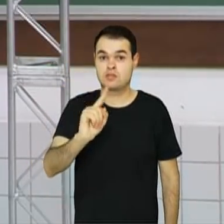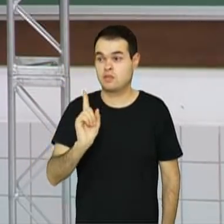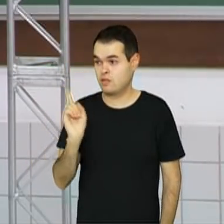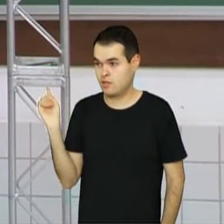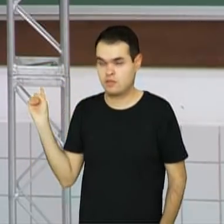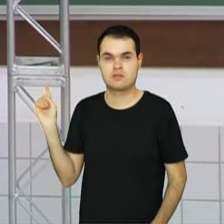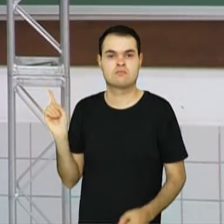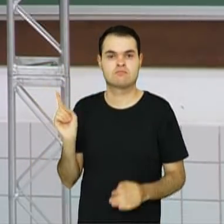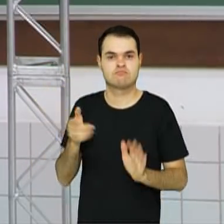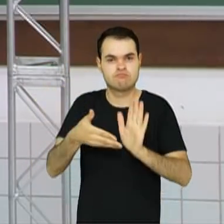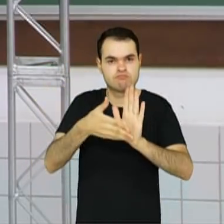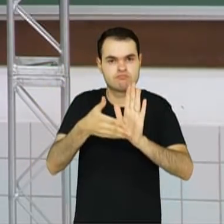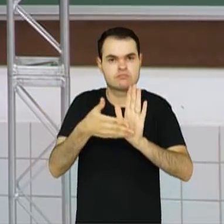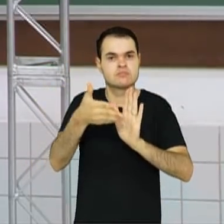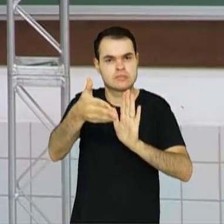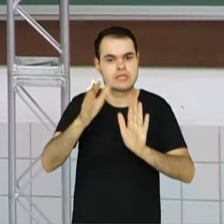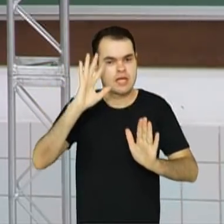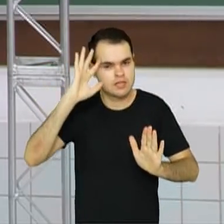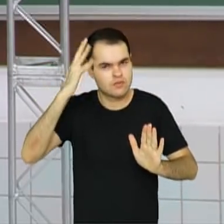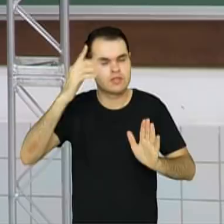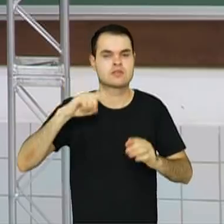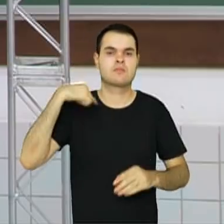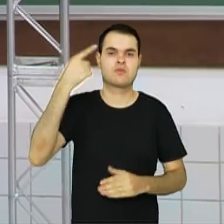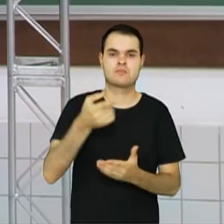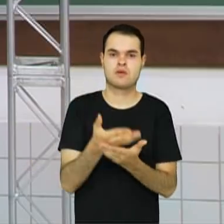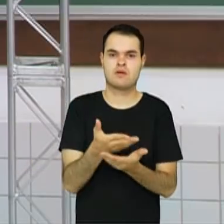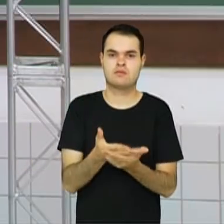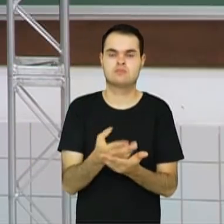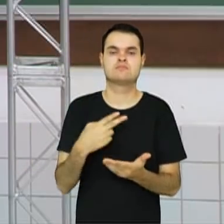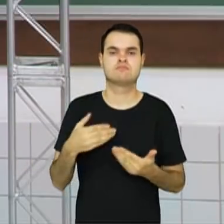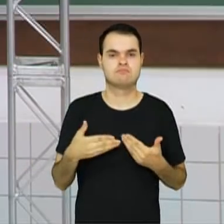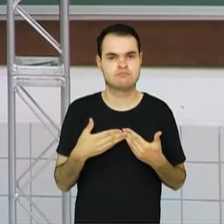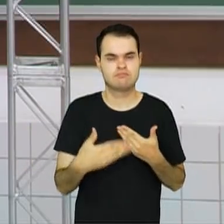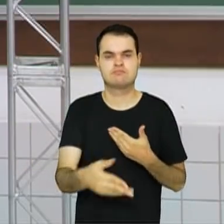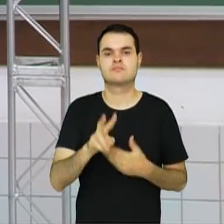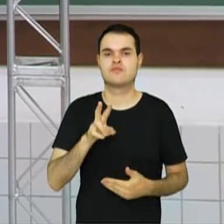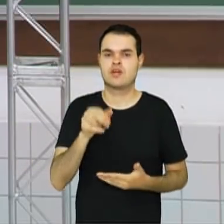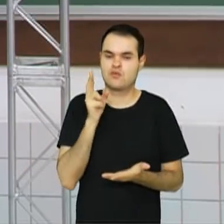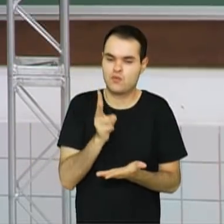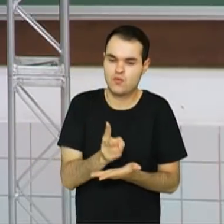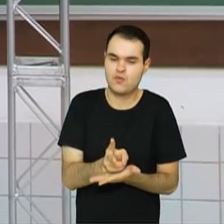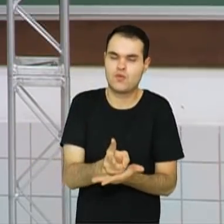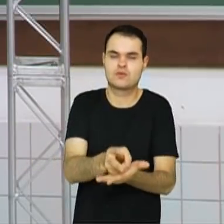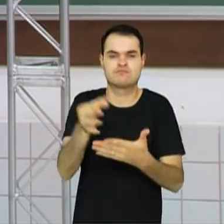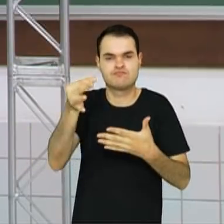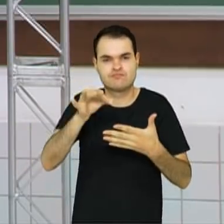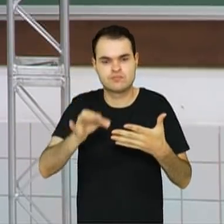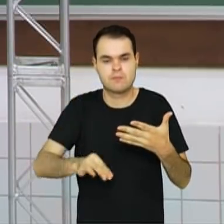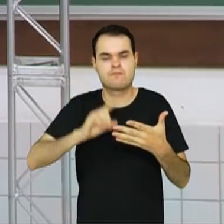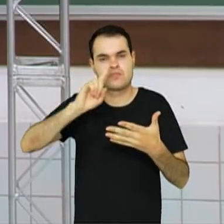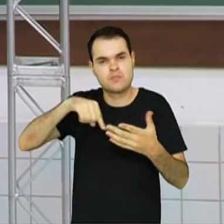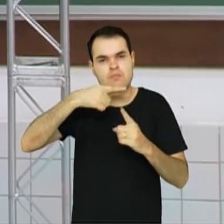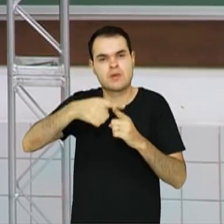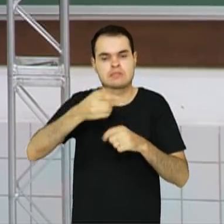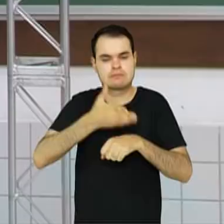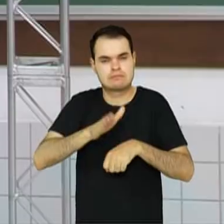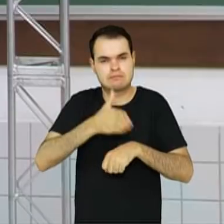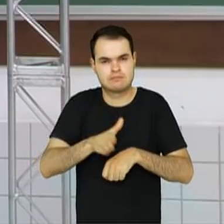que nós combinamos, ok? E na próxima aula, nós continuaremos fazendo a correção dessa tarefa e mais alguns